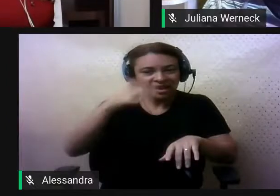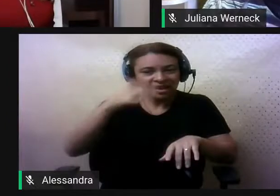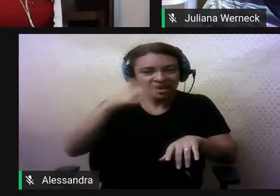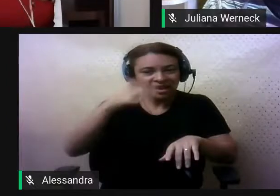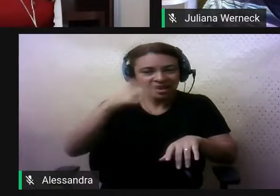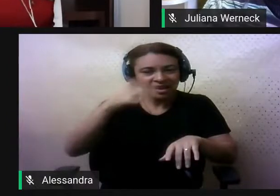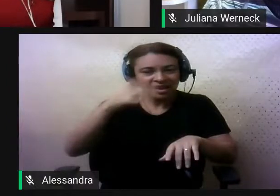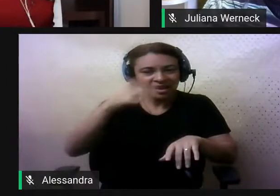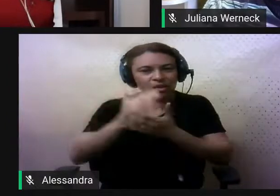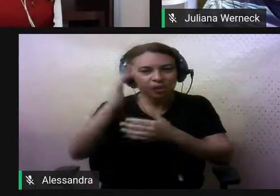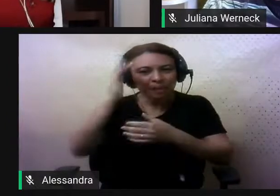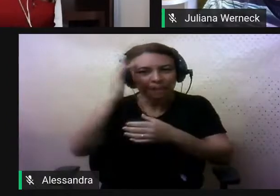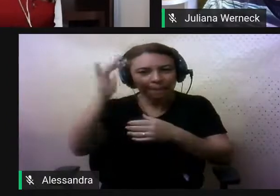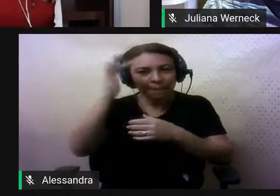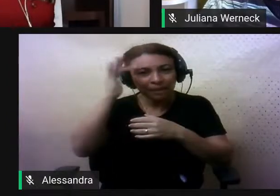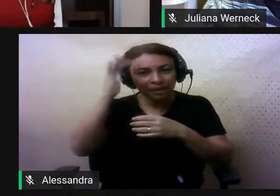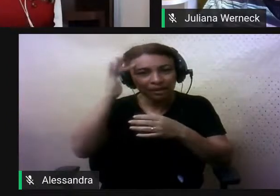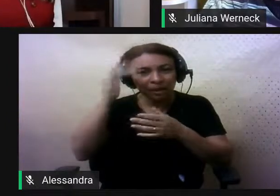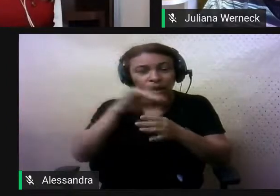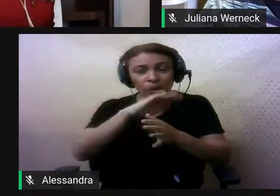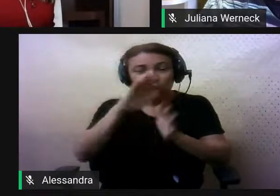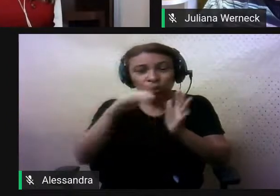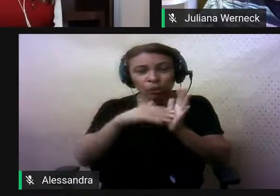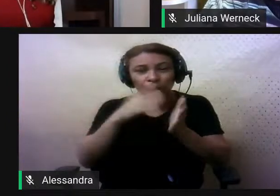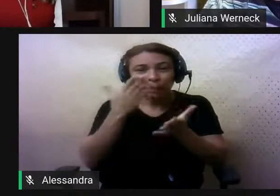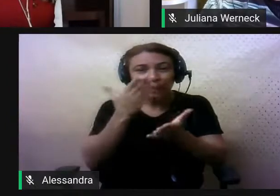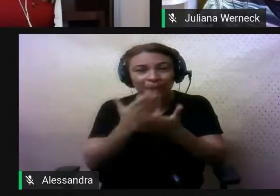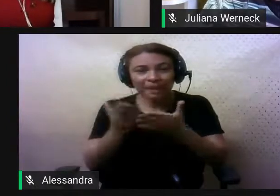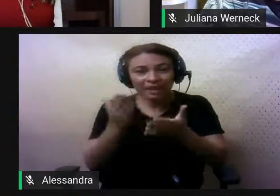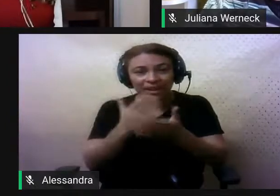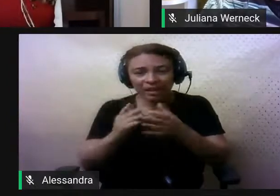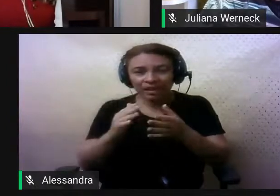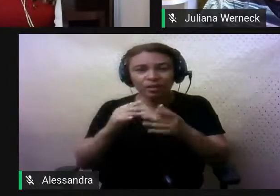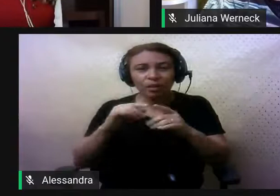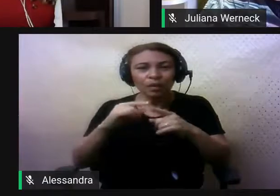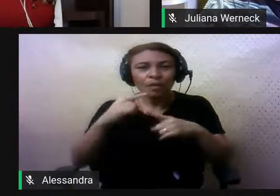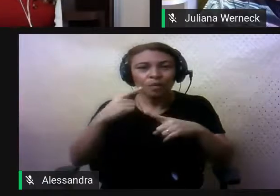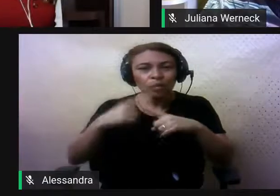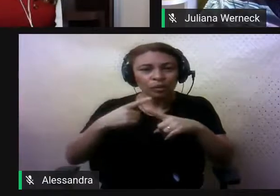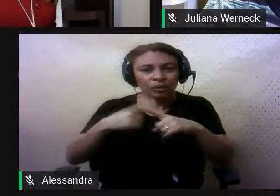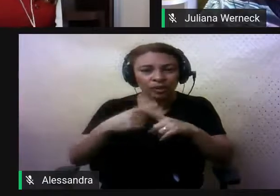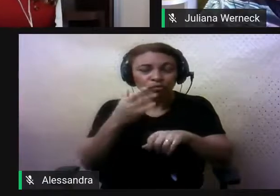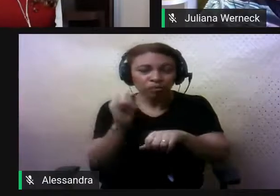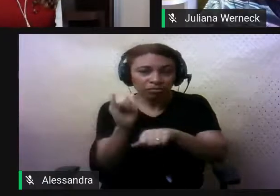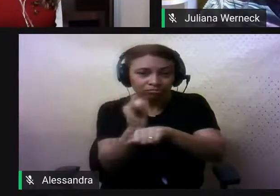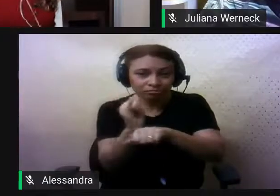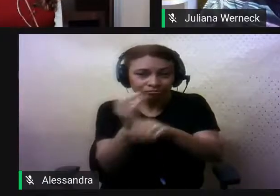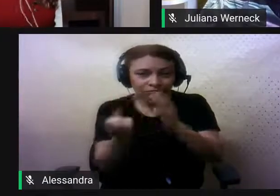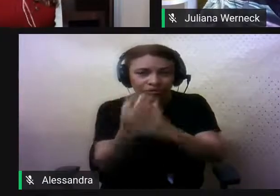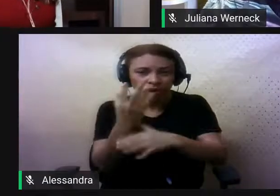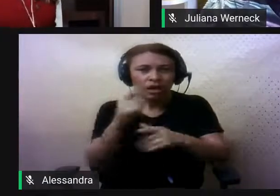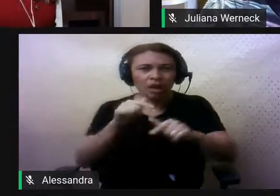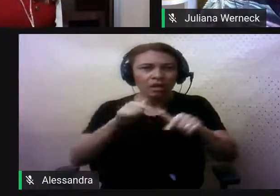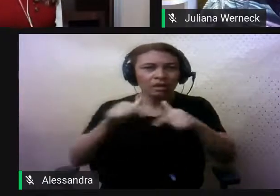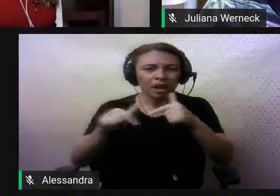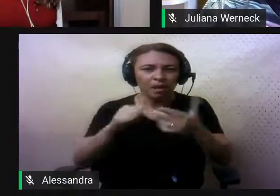imaginar tudo que eu estava perdendo, tudo que eu poderia perder por não ter esse canal no YouTube. Desde trabalho,